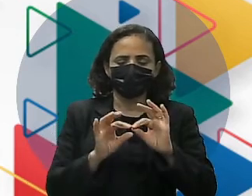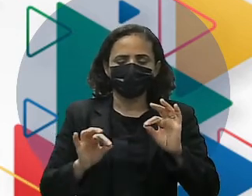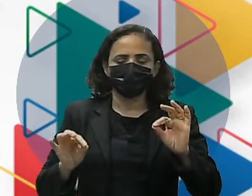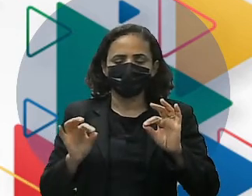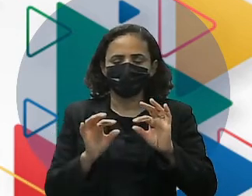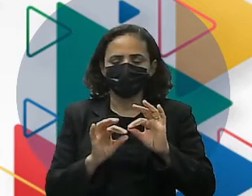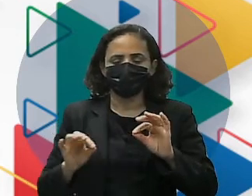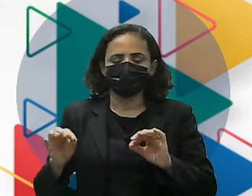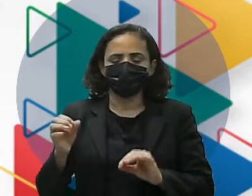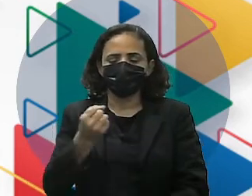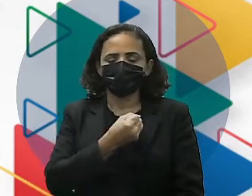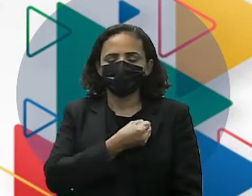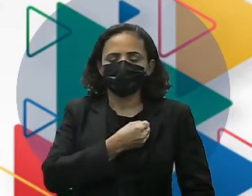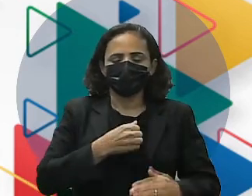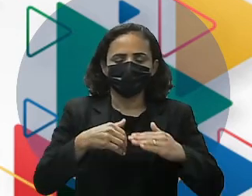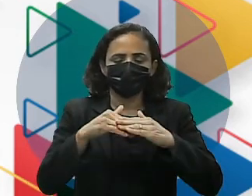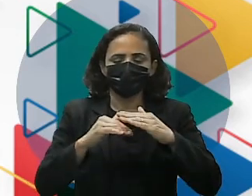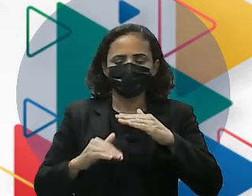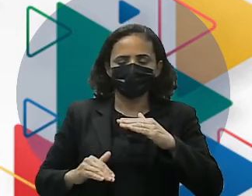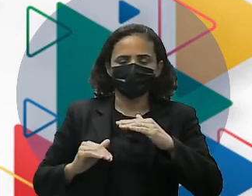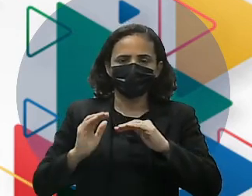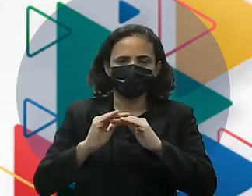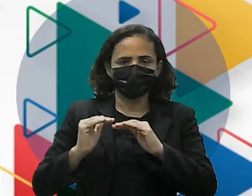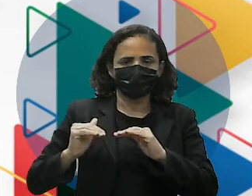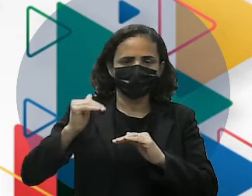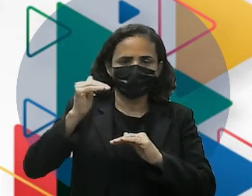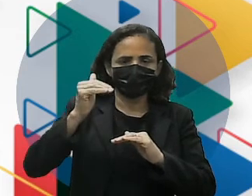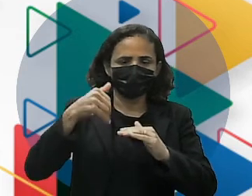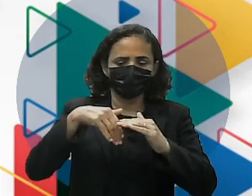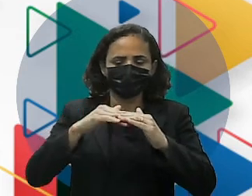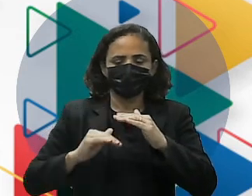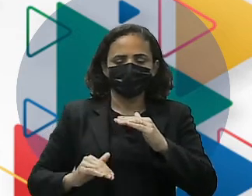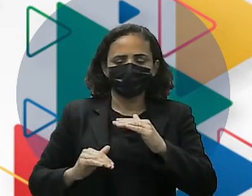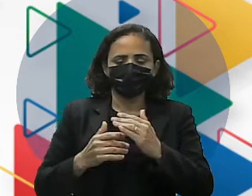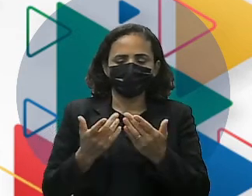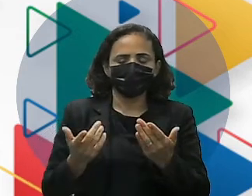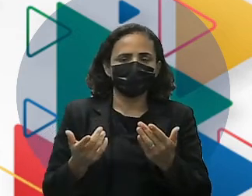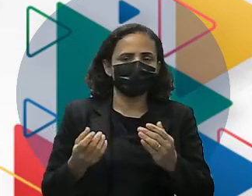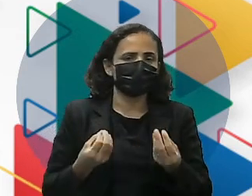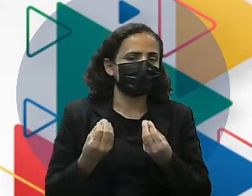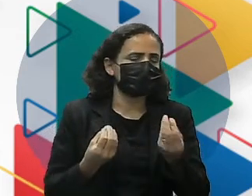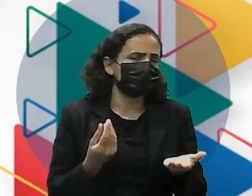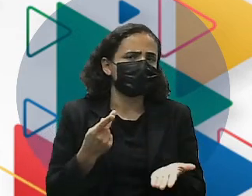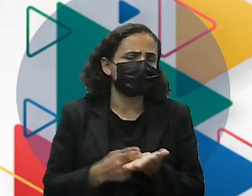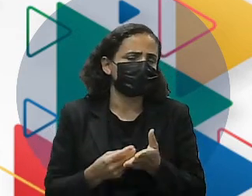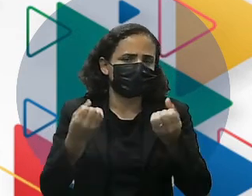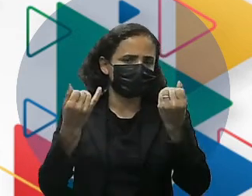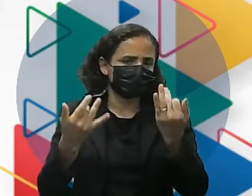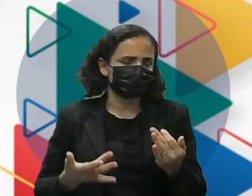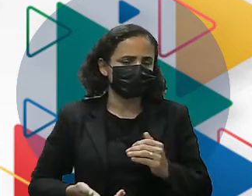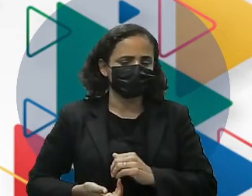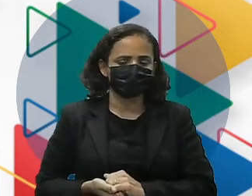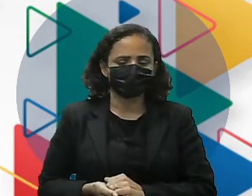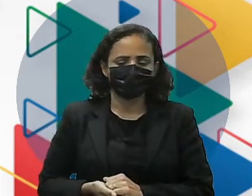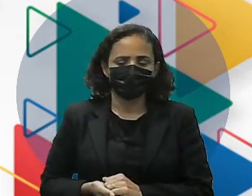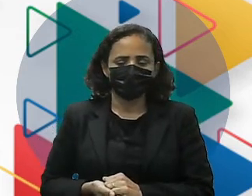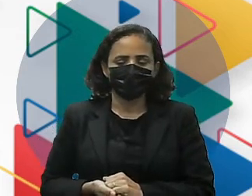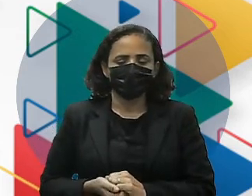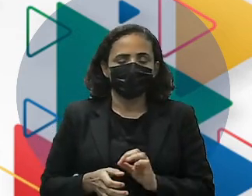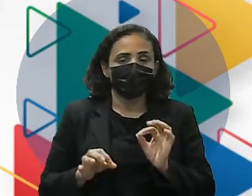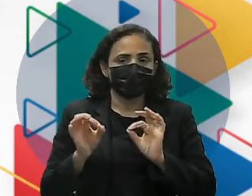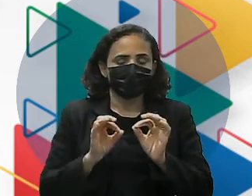numerador ligada com o denominador, eu tenho grandezas inversamente proporcionais. Como assim? Mantendo a